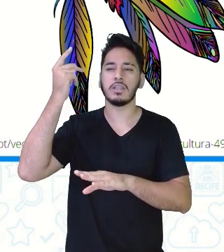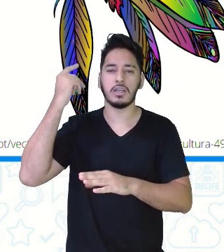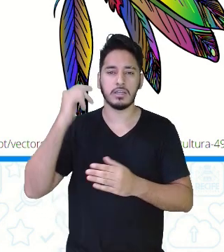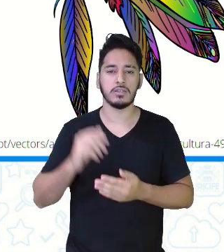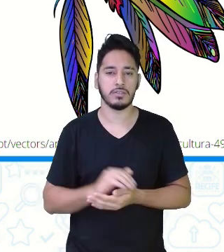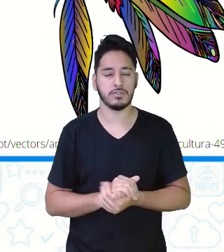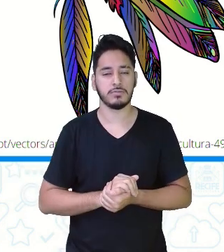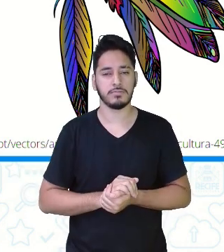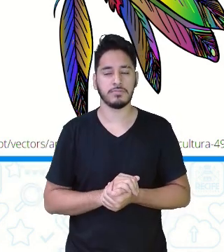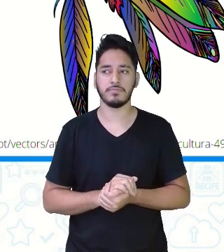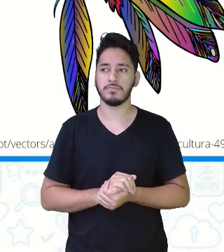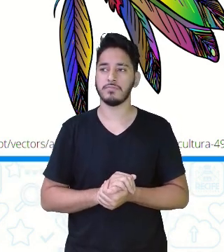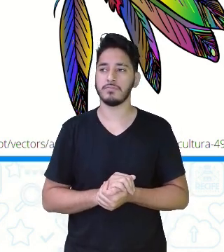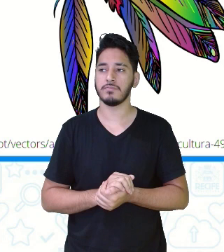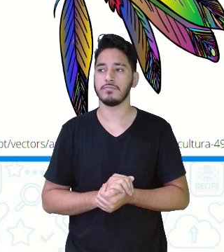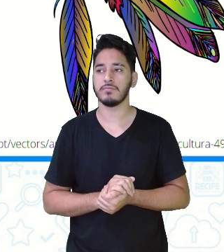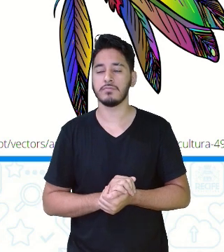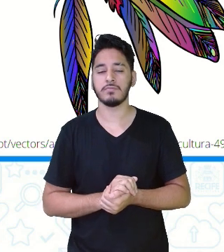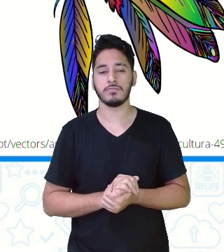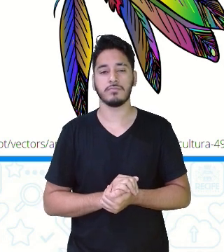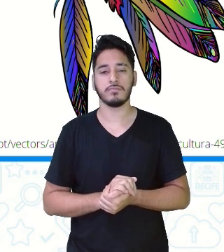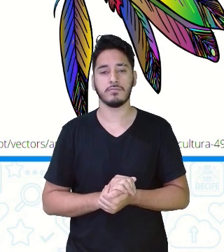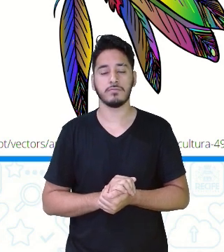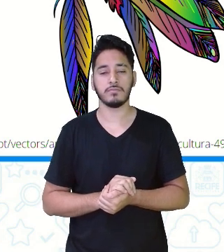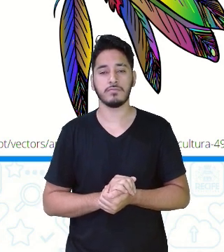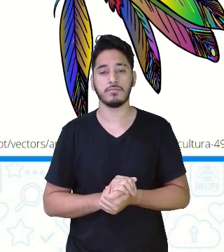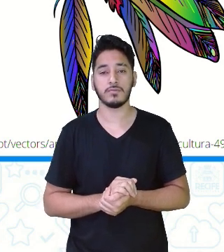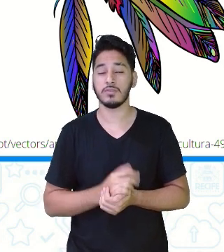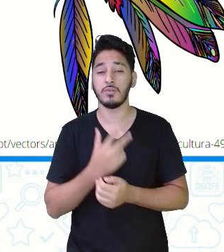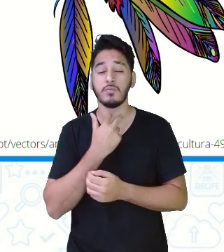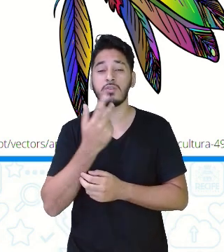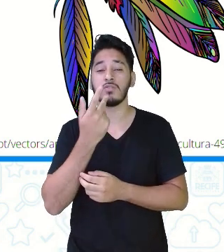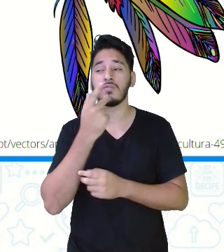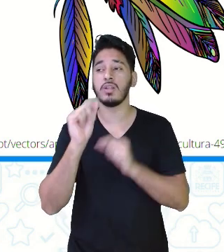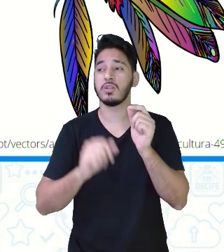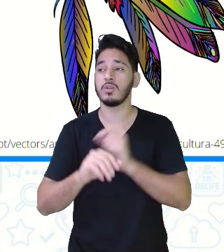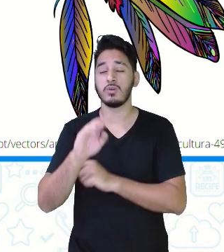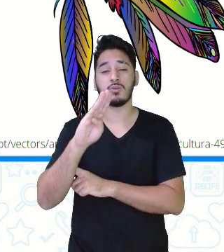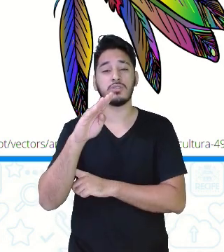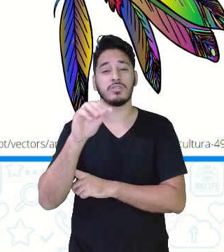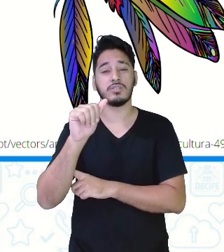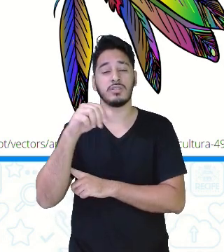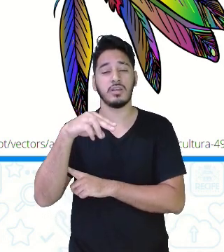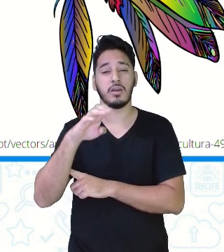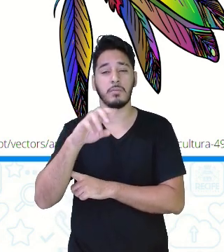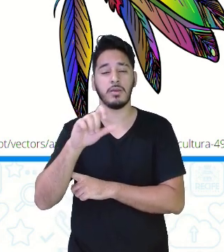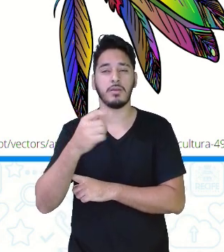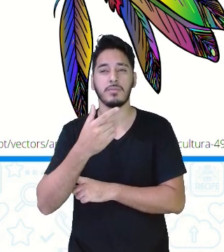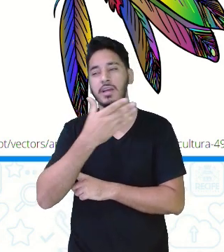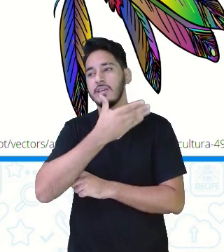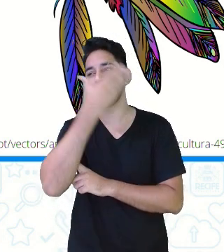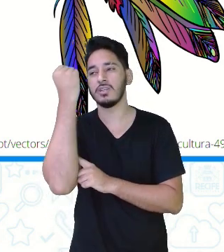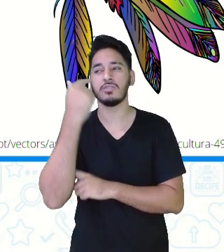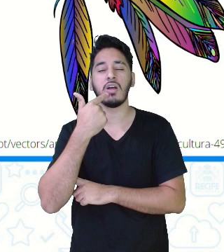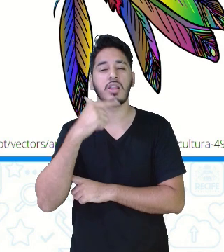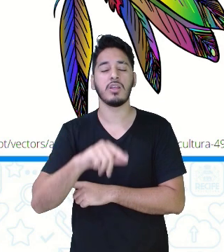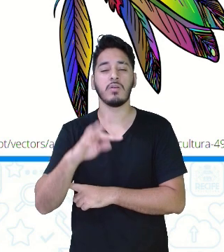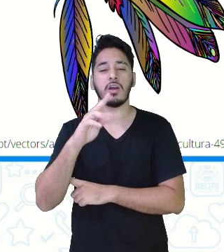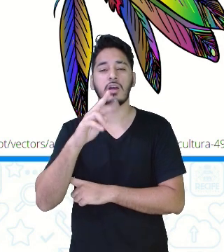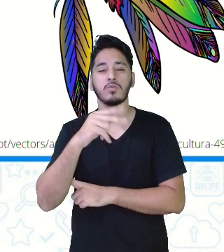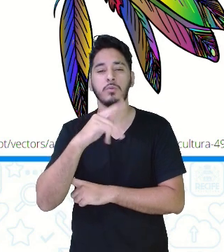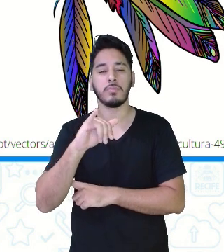Imimiua. É isso. Nossa língua ancestral. Não se pode dizer que os Cambeba esqueceram a língua tupi. Ainda